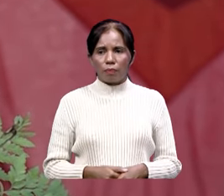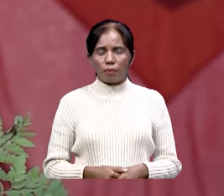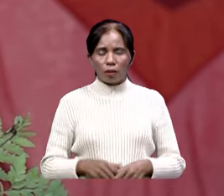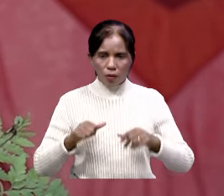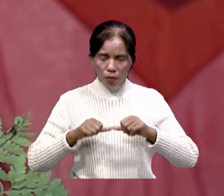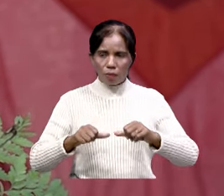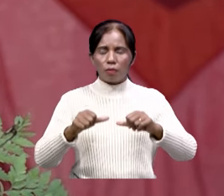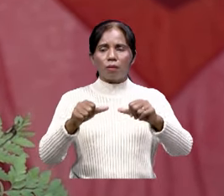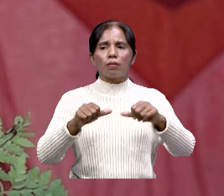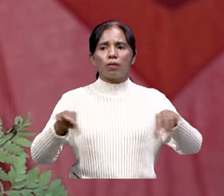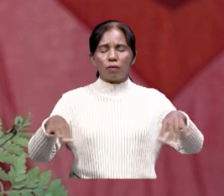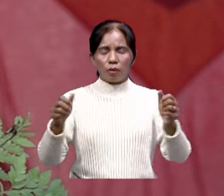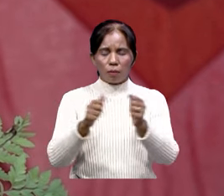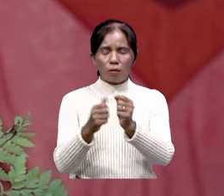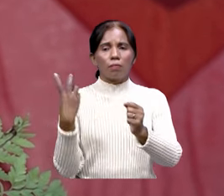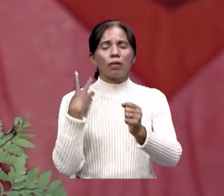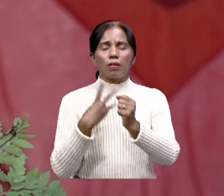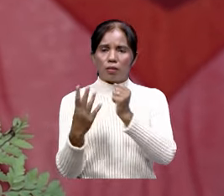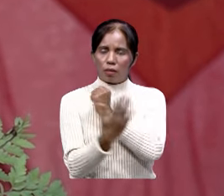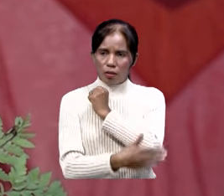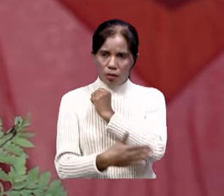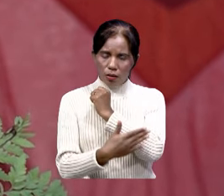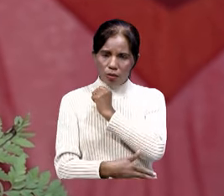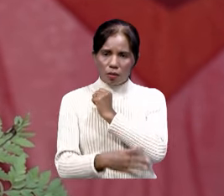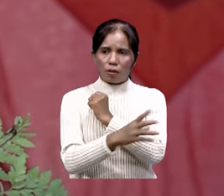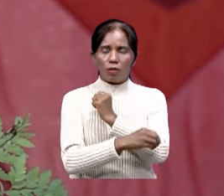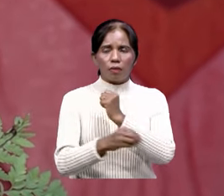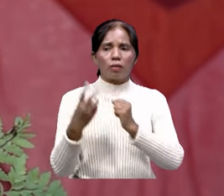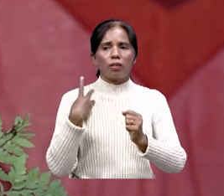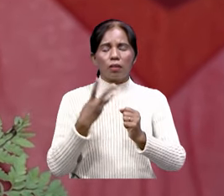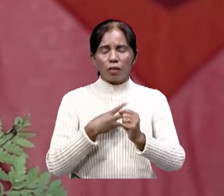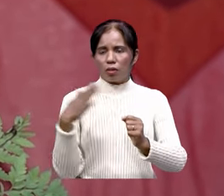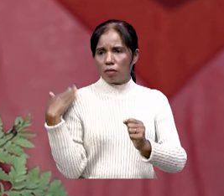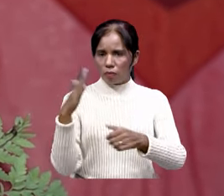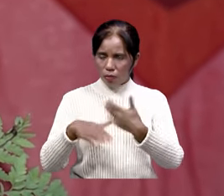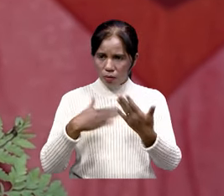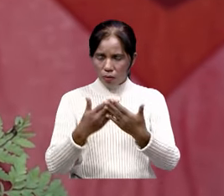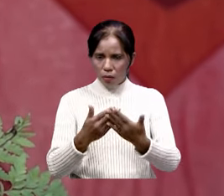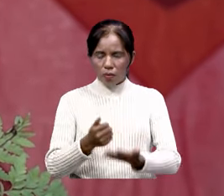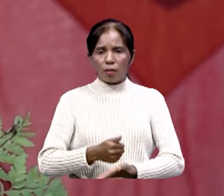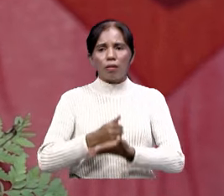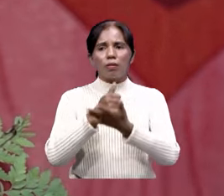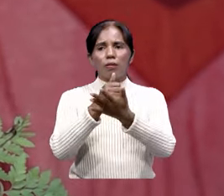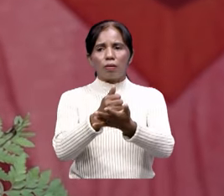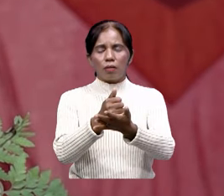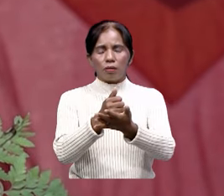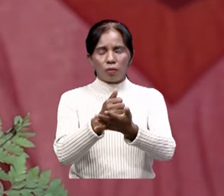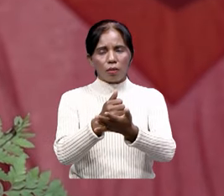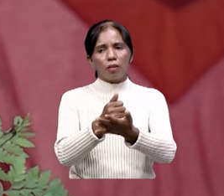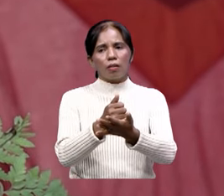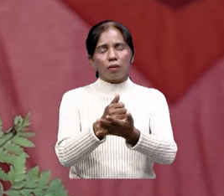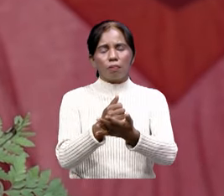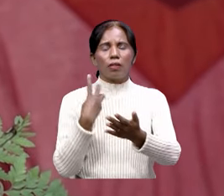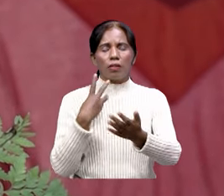continuam a moldar o nosso país e a instigar os nossos jovens para servir mais e melhor a